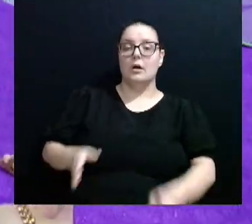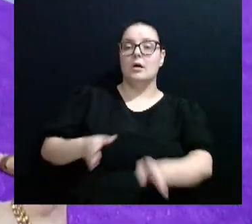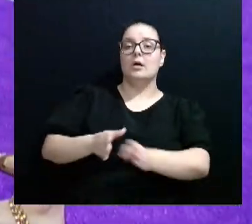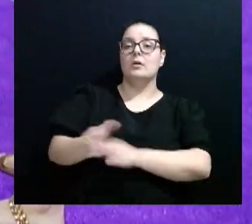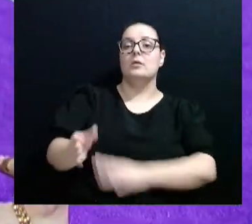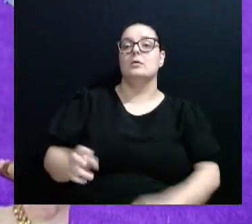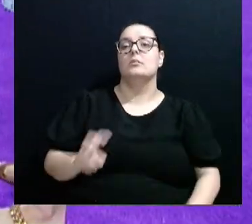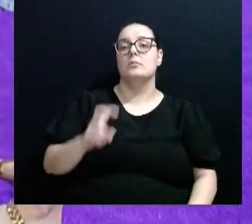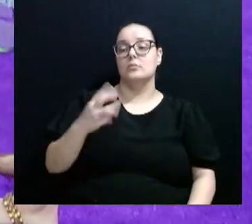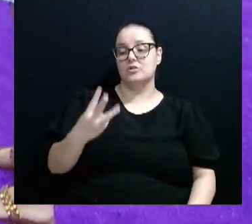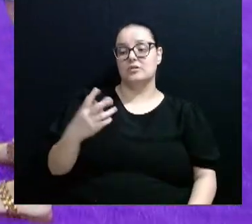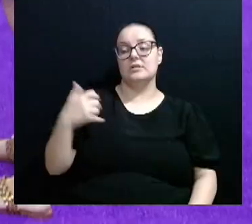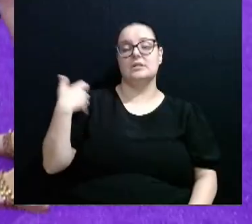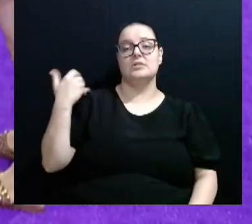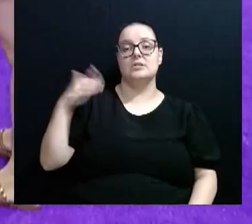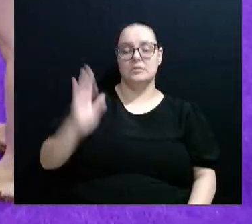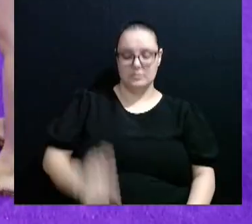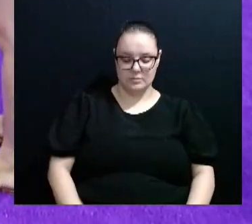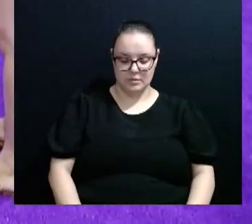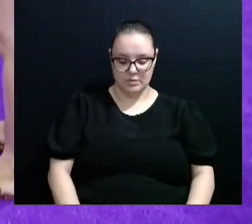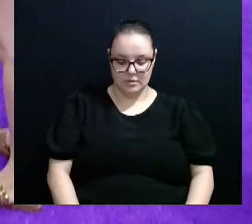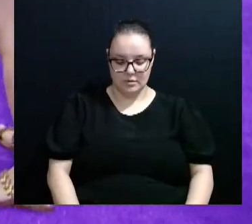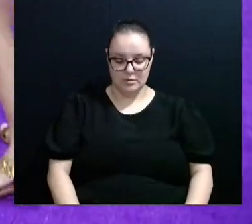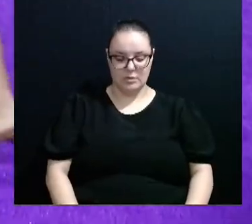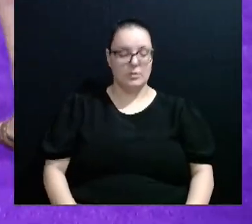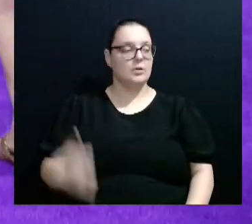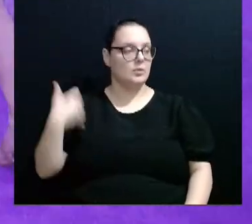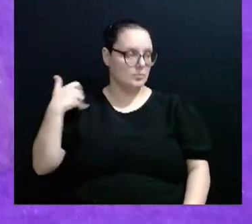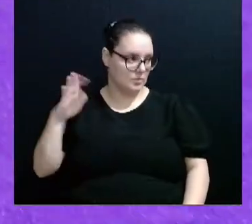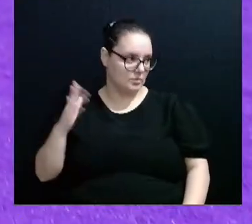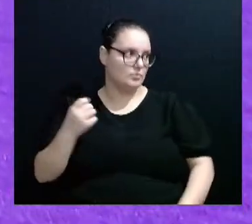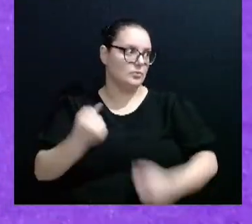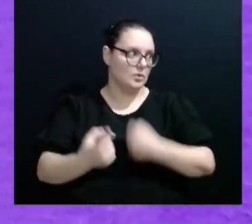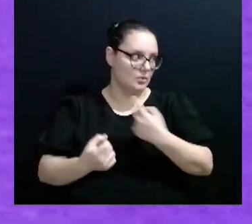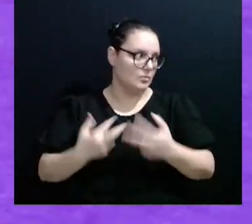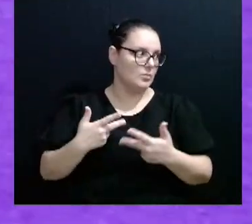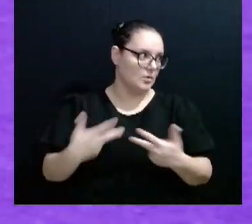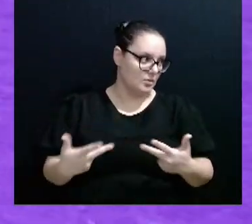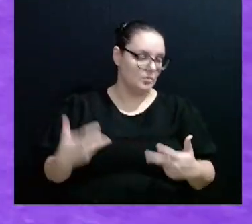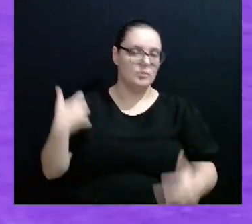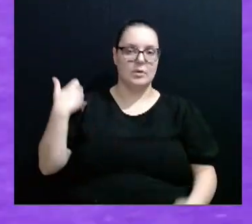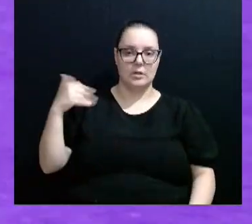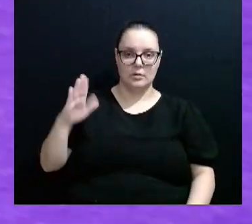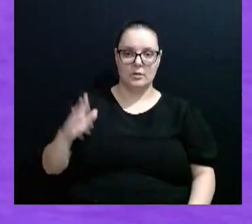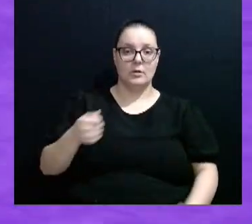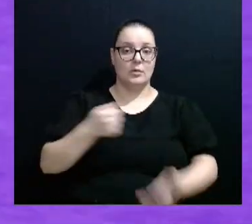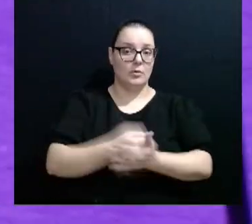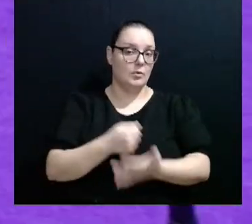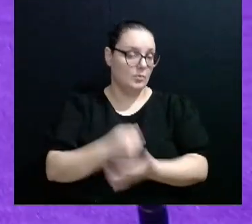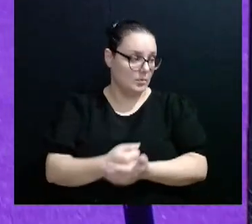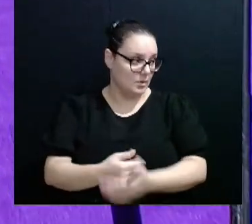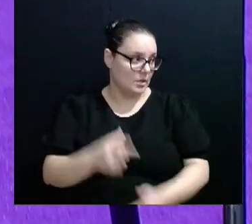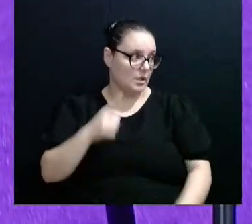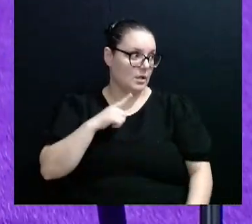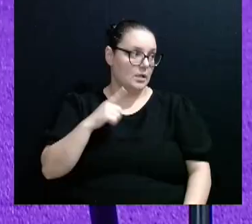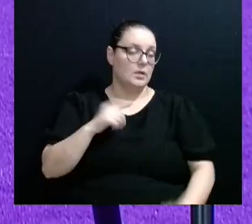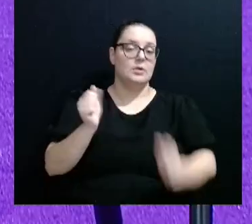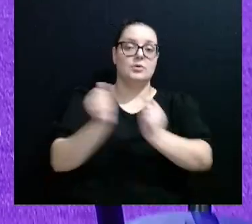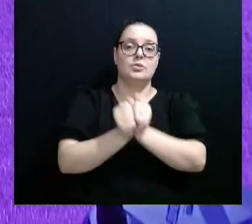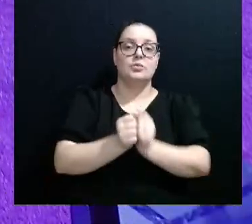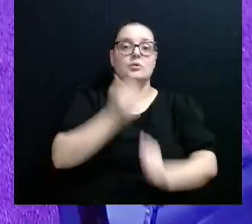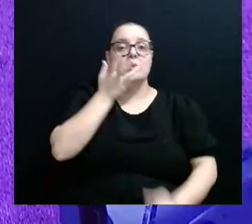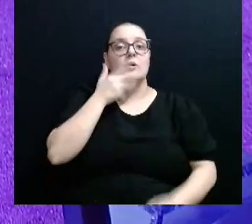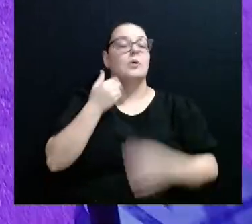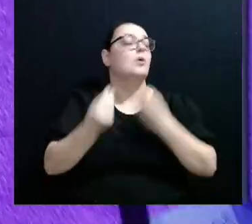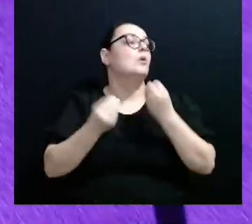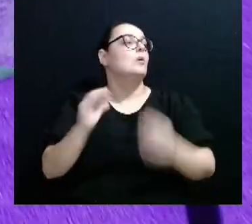idade. E os adultos? Tem alguma coisa para os adultos? Os adultos obrigatoriamente têm que estar com as crianças? Como funciona?